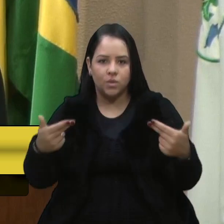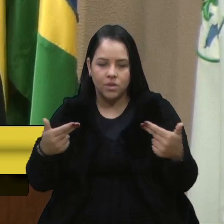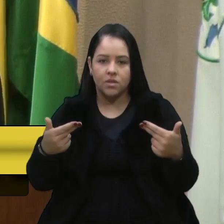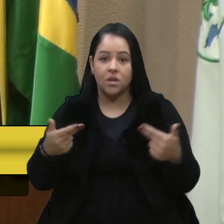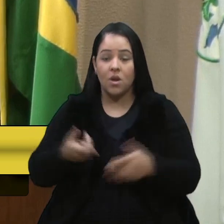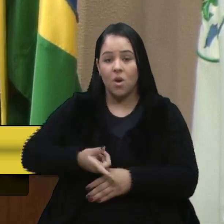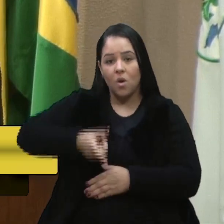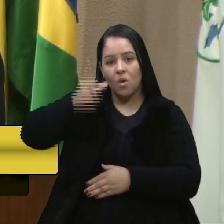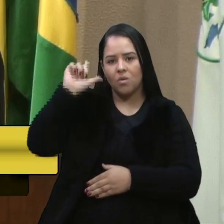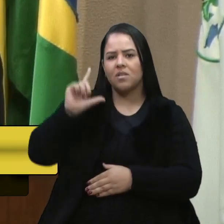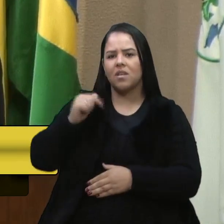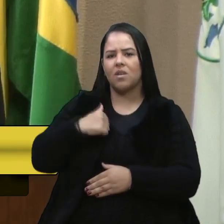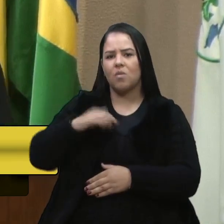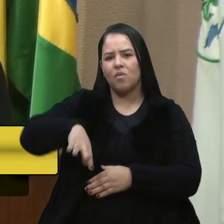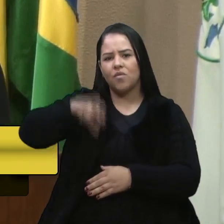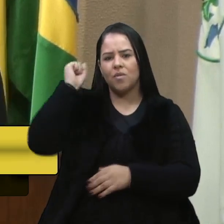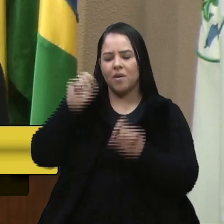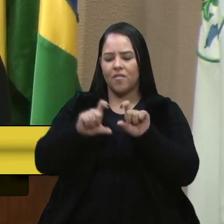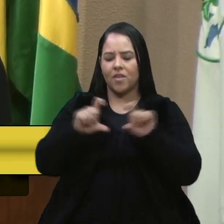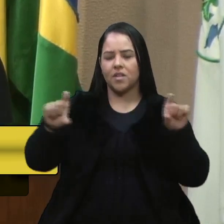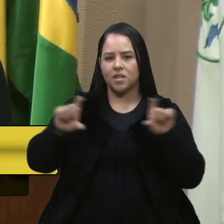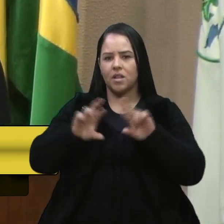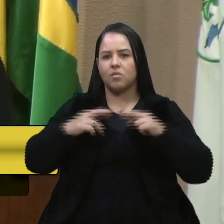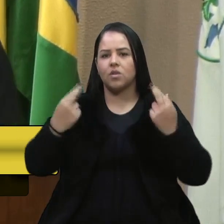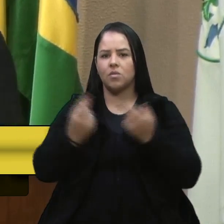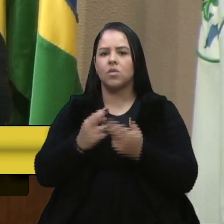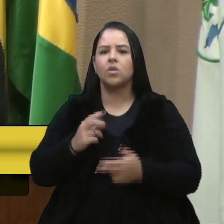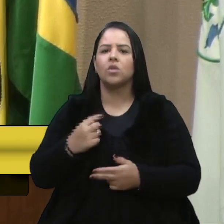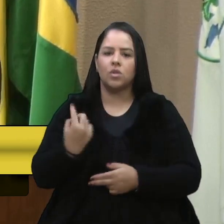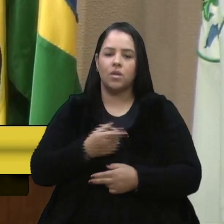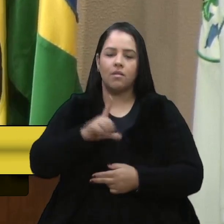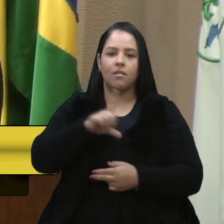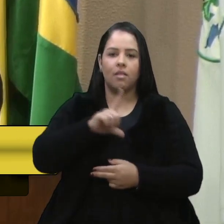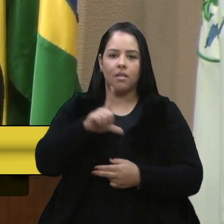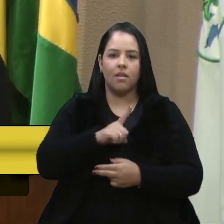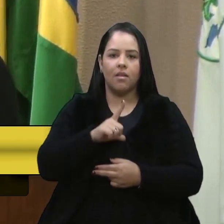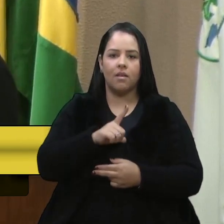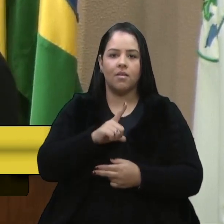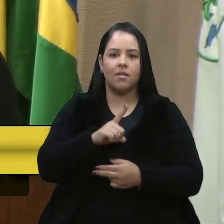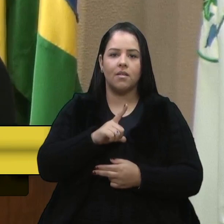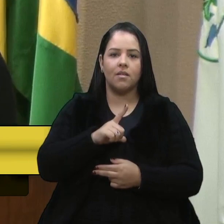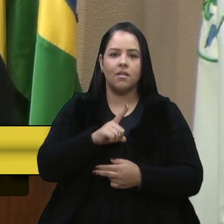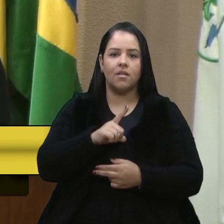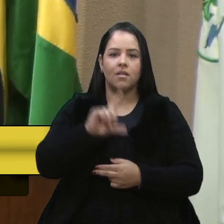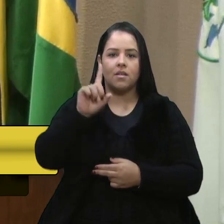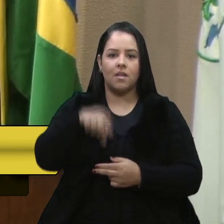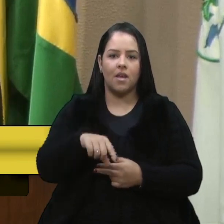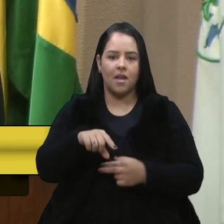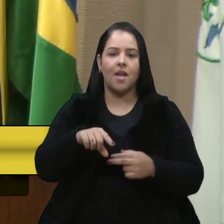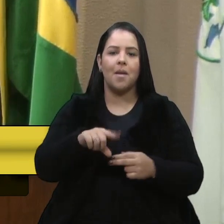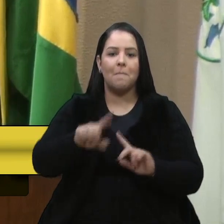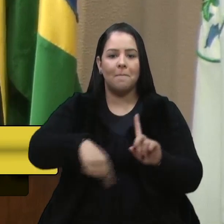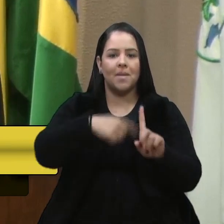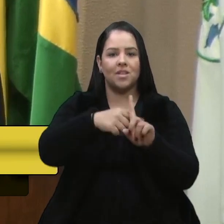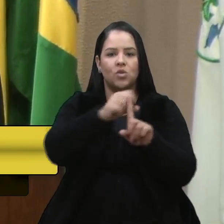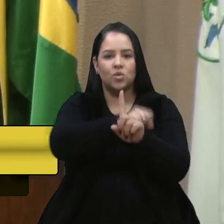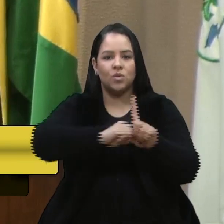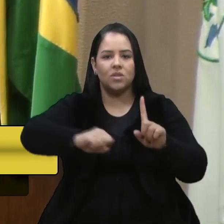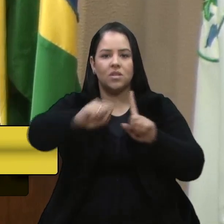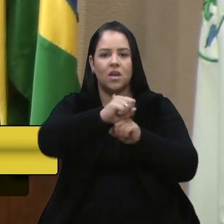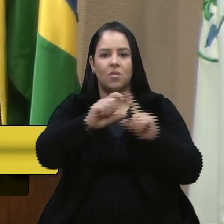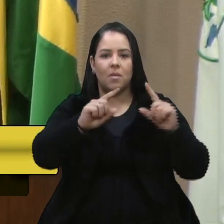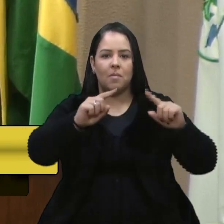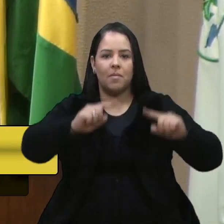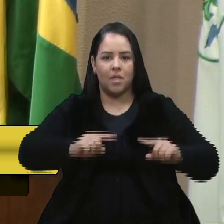ouvi uma frase na reunião que nós tivemos, que é menos econômico e mais social, isso que está